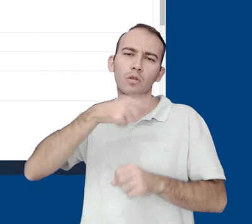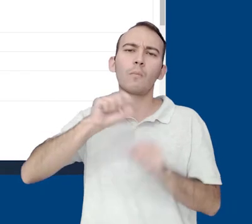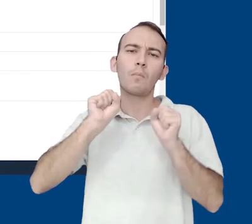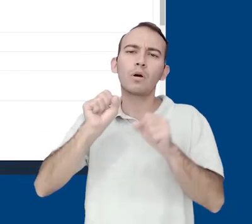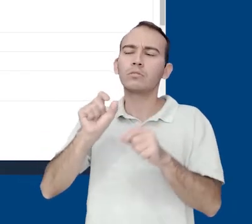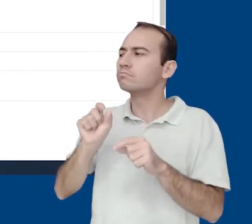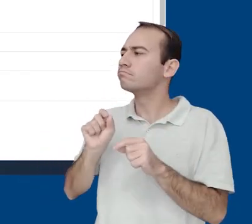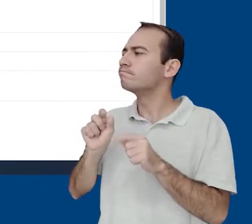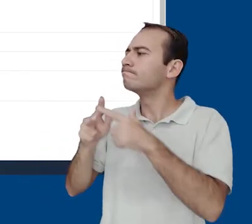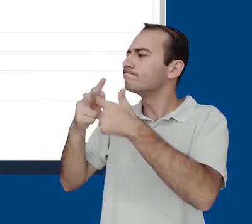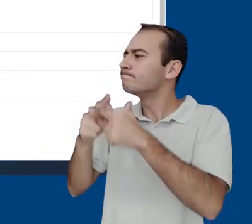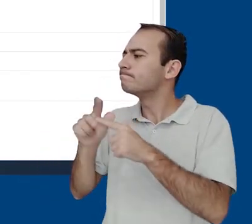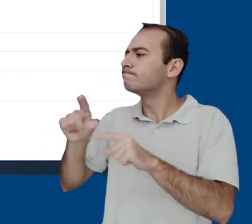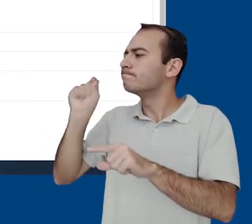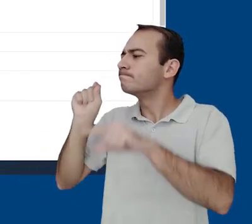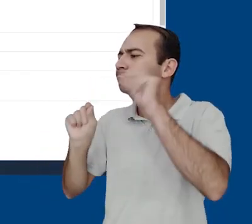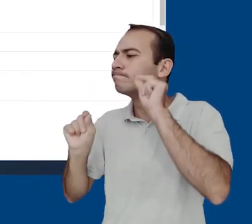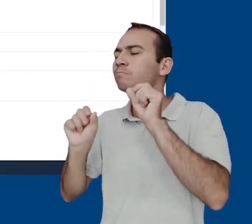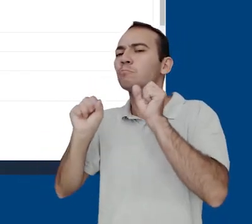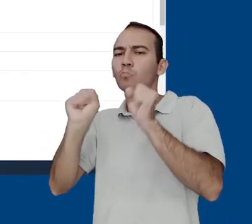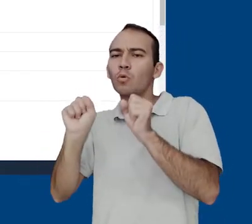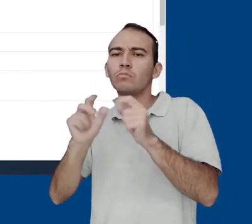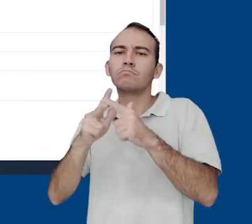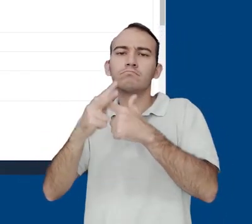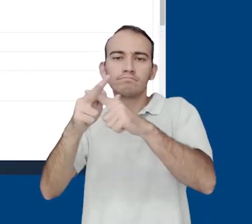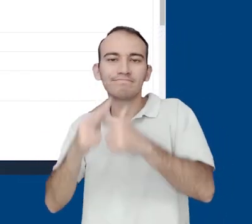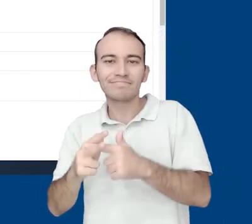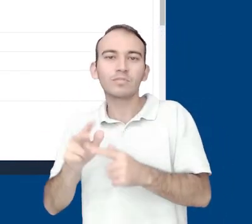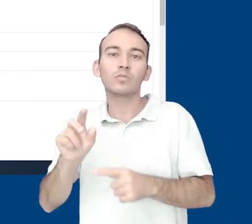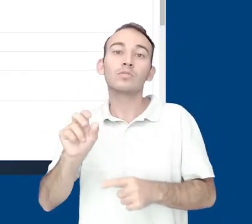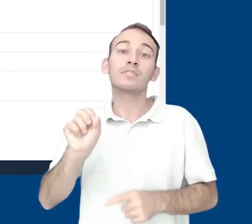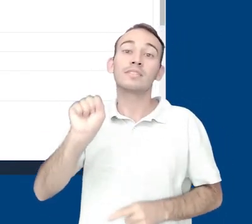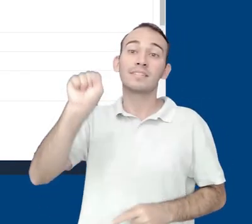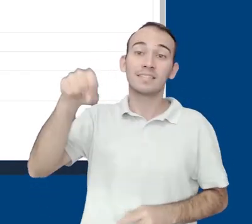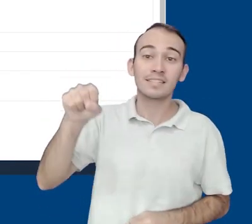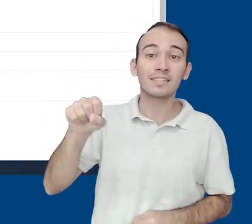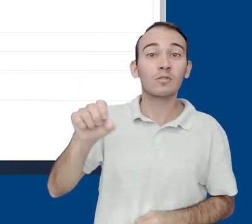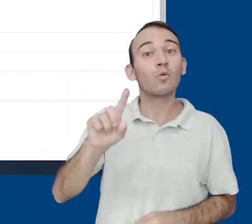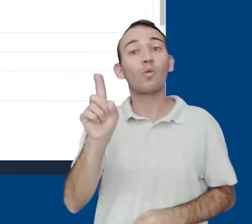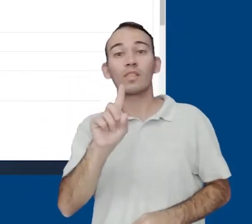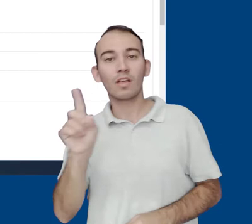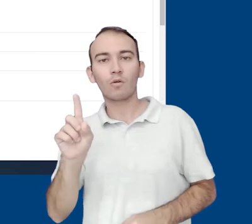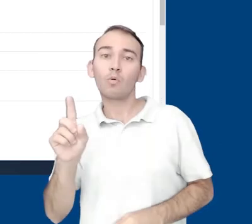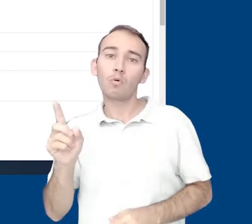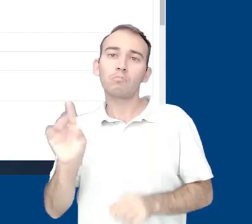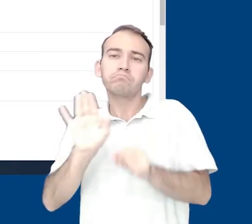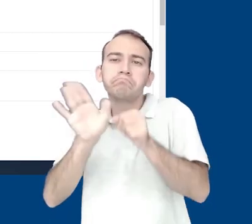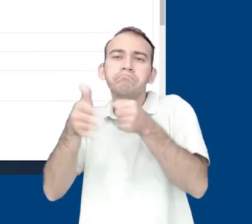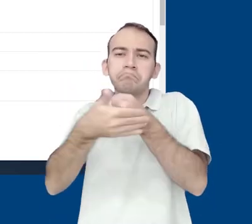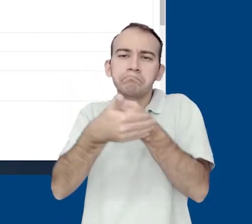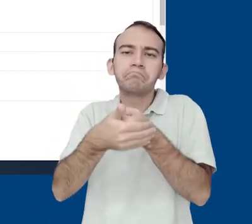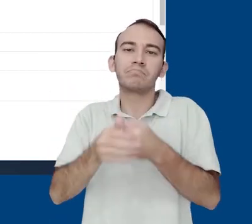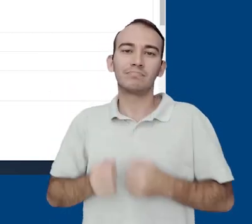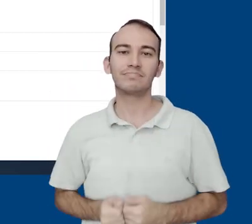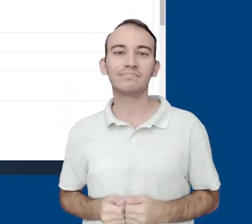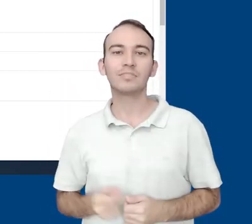podemos escolher se o estudante pode ou não marcar essa atividade como concluída.